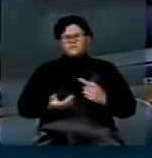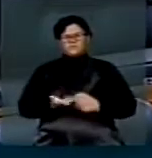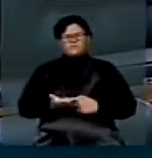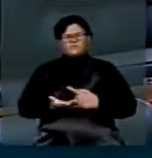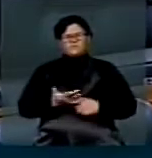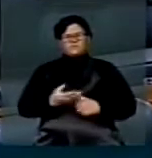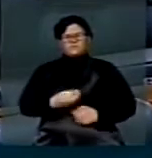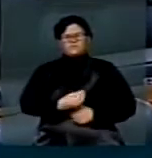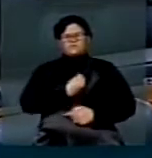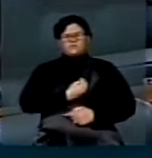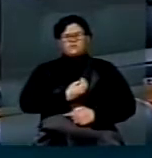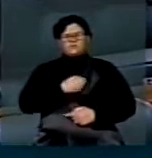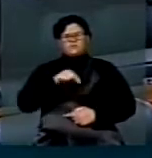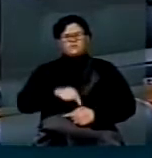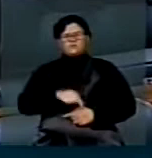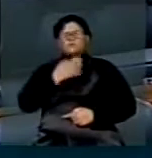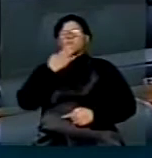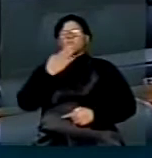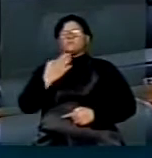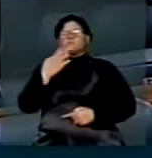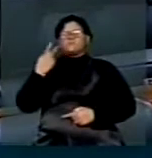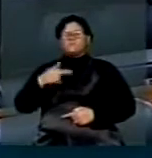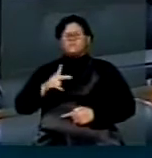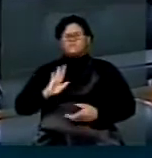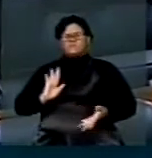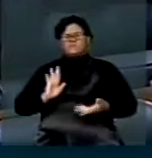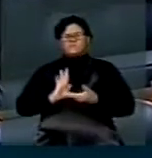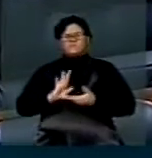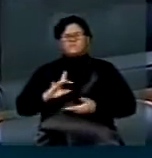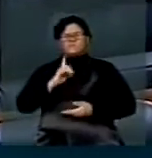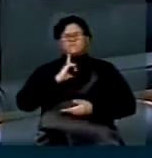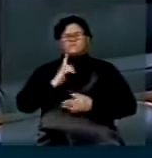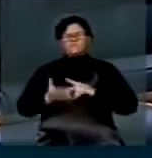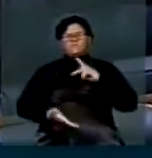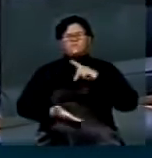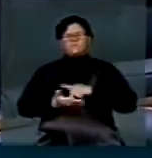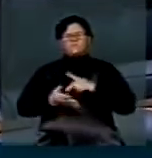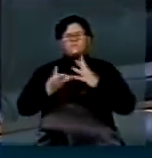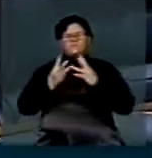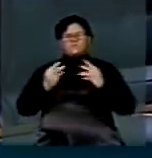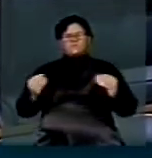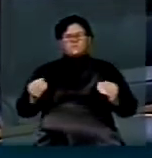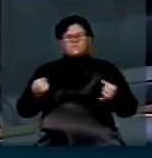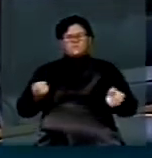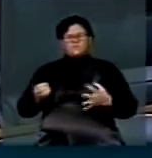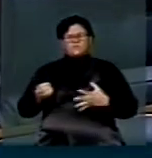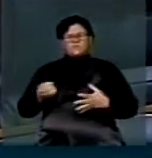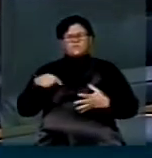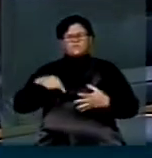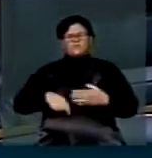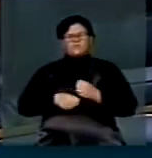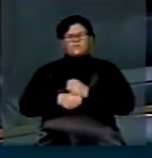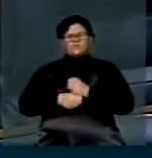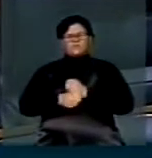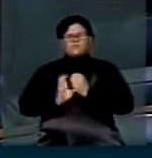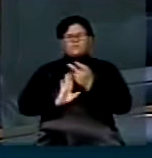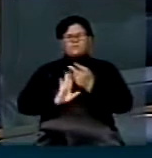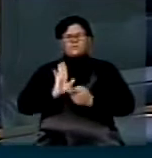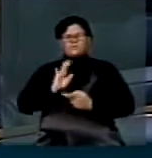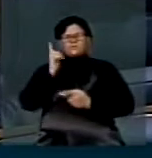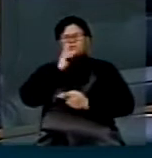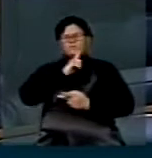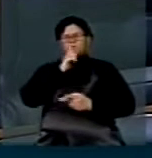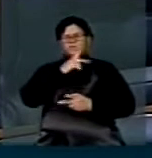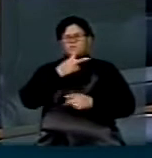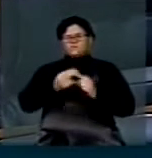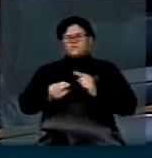deputados e pedir que essa casa tenha realmente sensibilidade, né, para os projetos que estão aí parados, para que esse ano seja